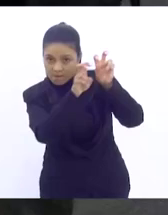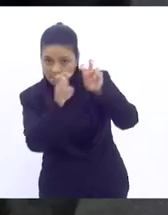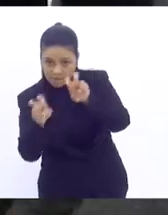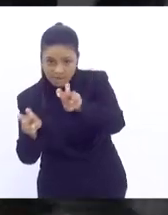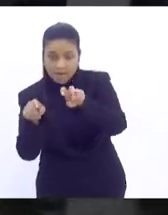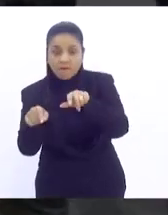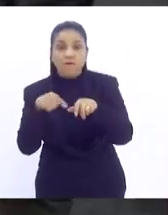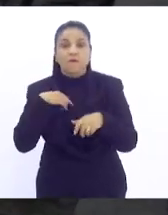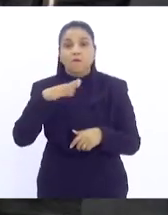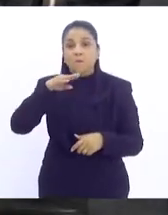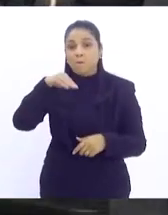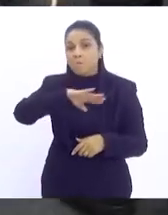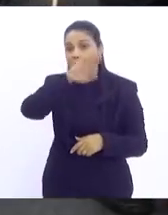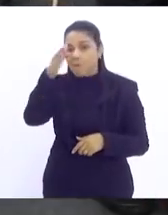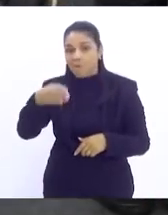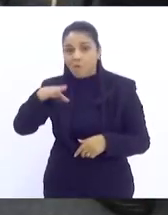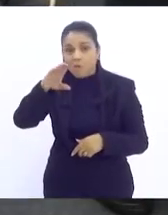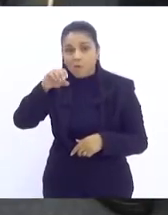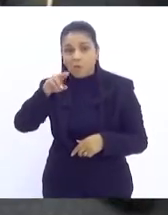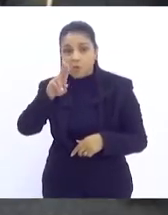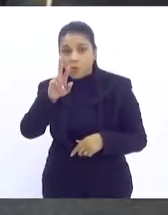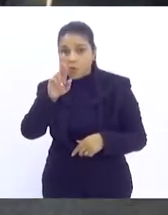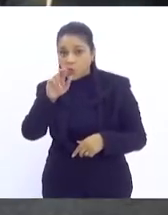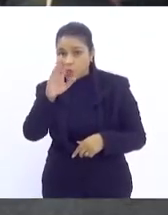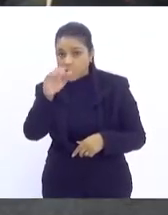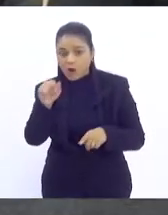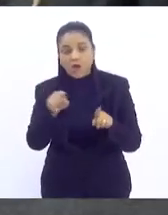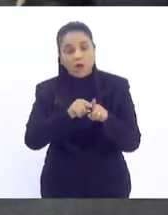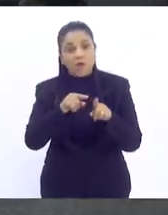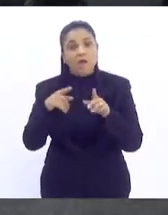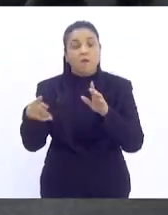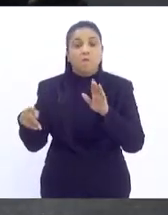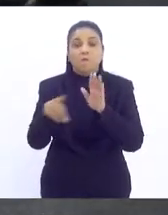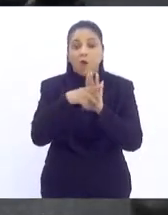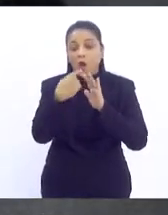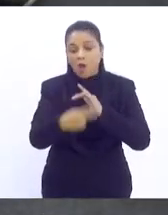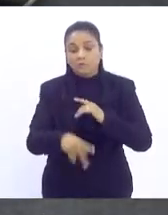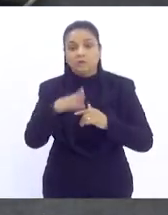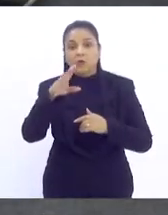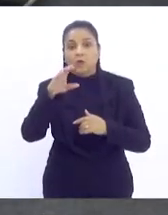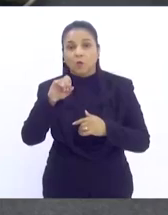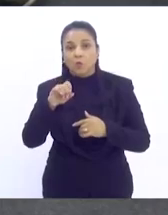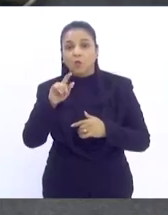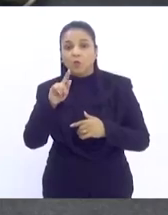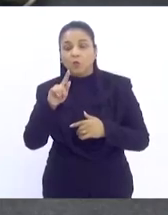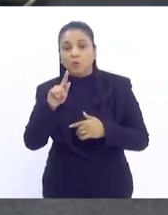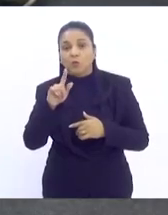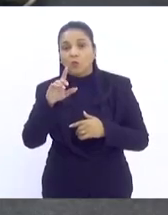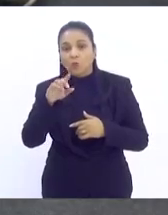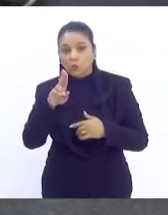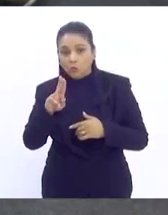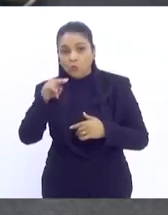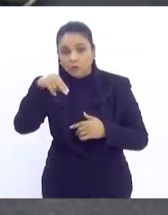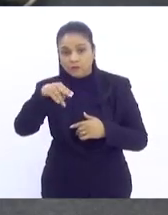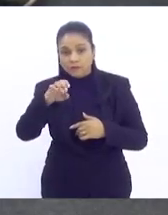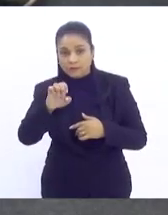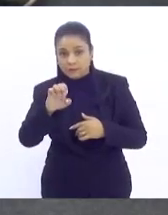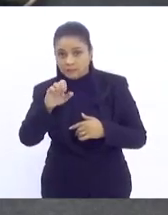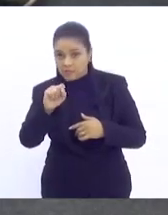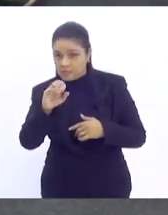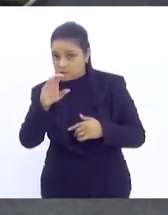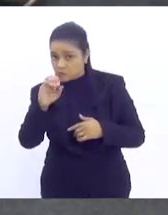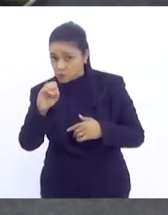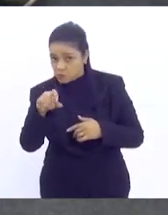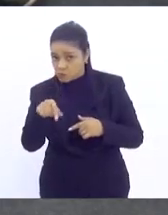patrimônio tombado pela pela Unesco é um patrimônio reconhecido mundialmente e essa